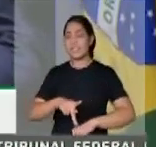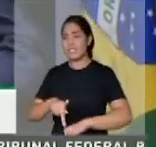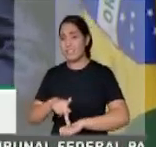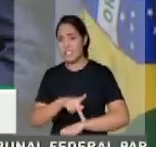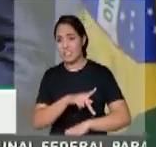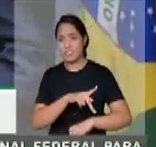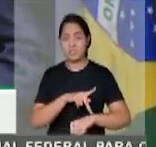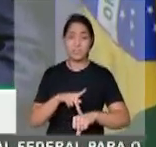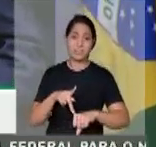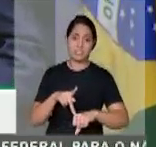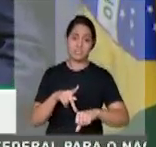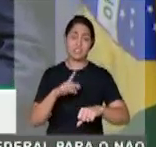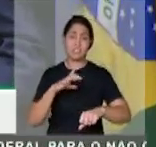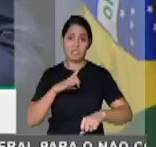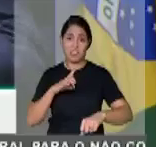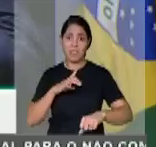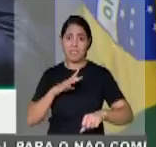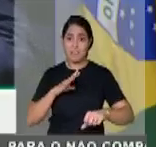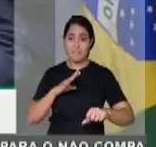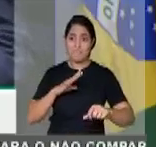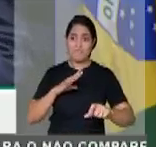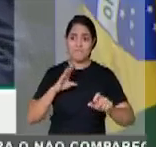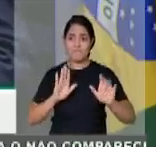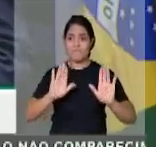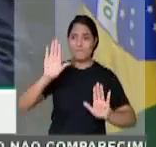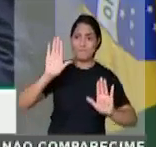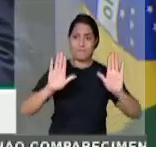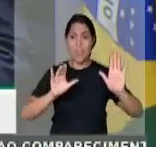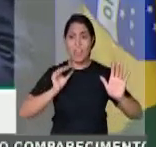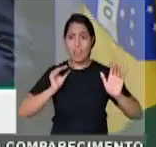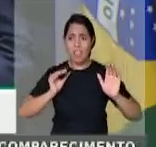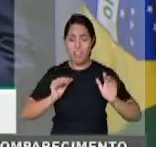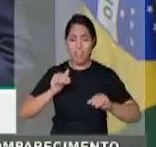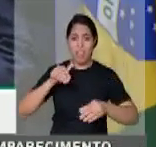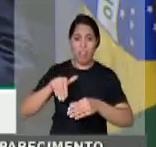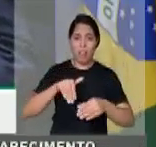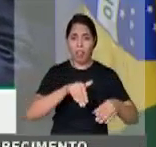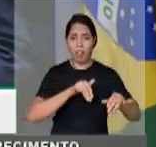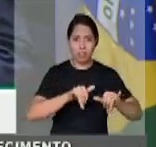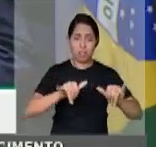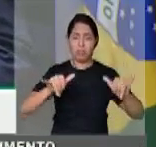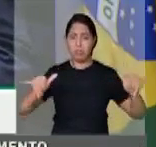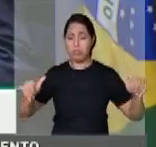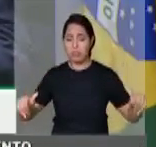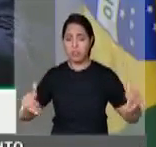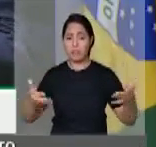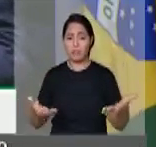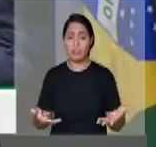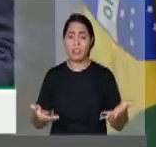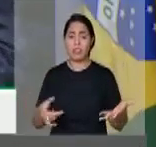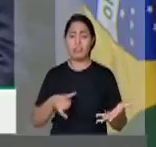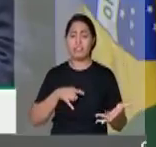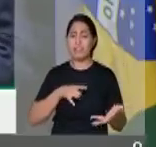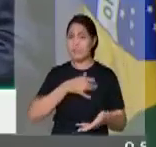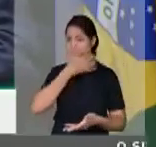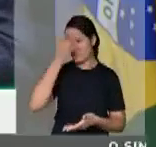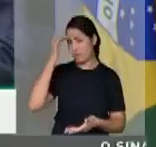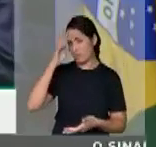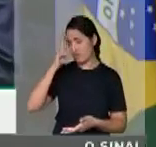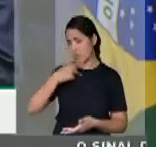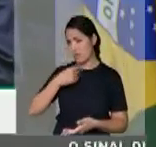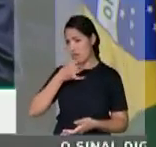veio de uma campanha de muitas paixões políticas, muitas paixões